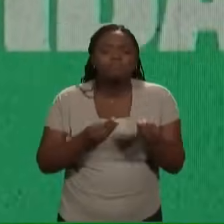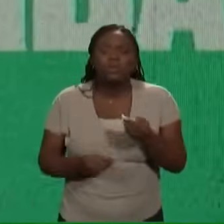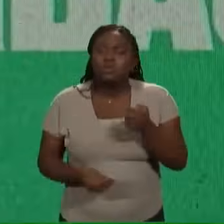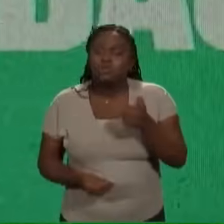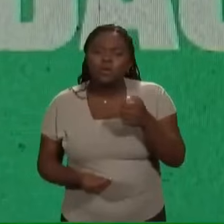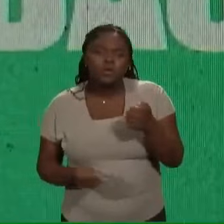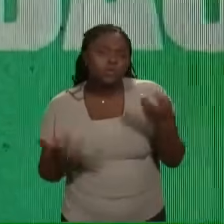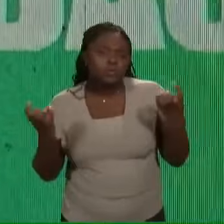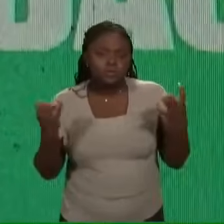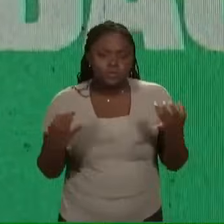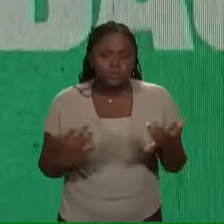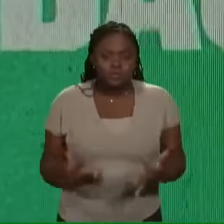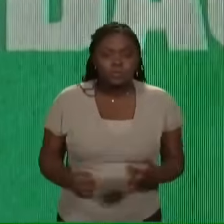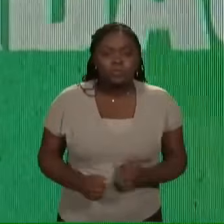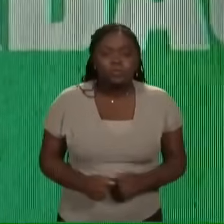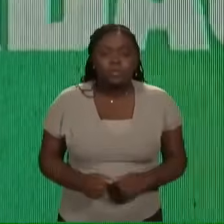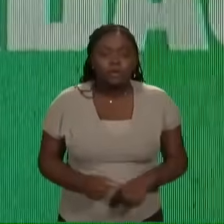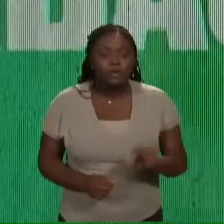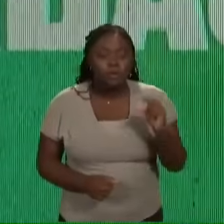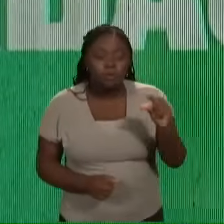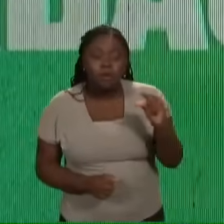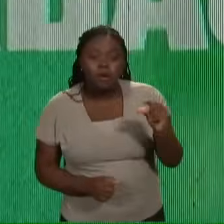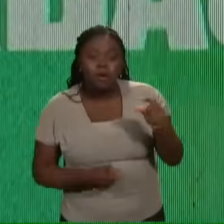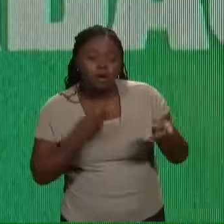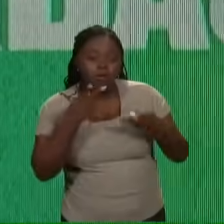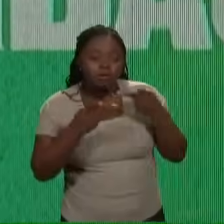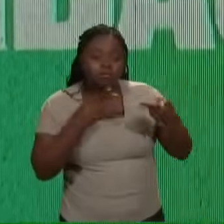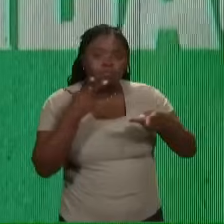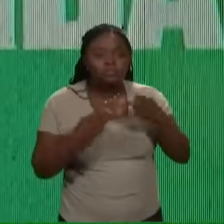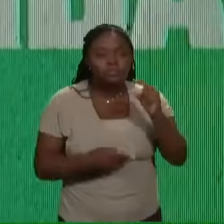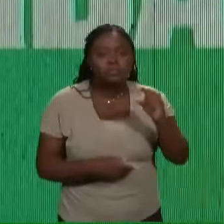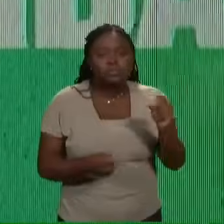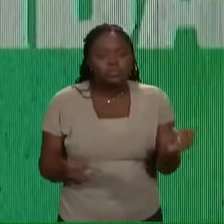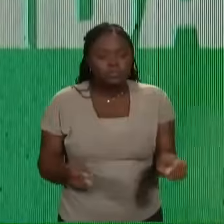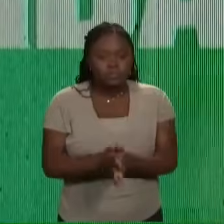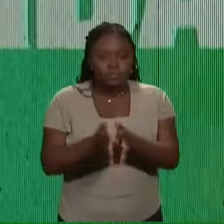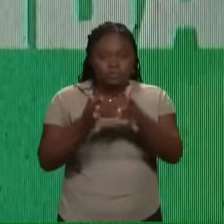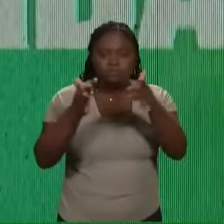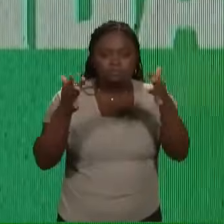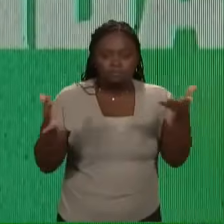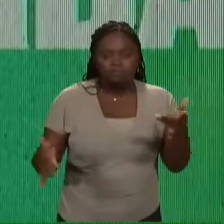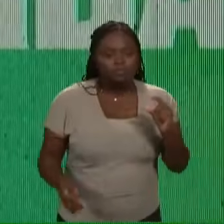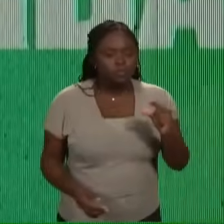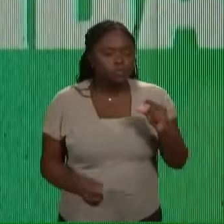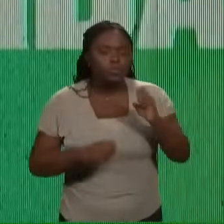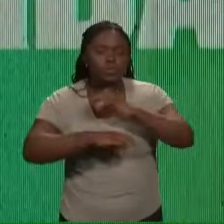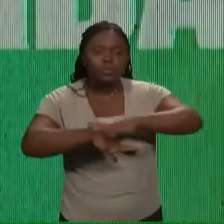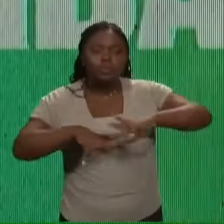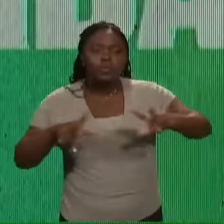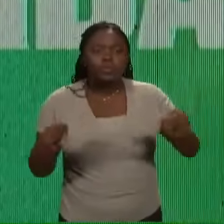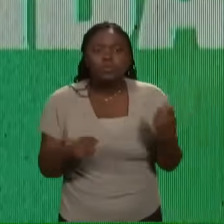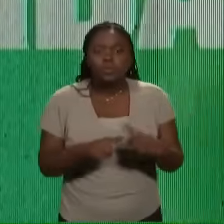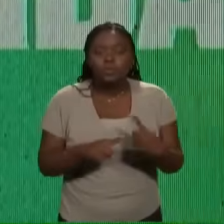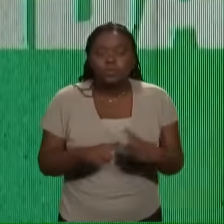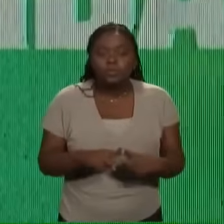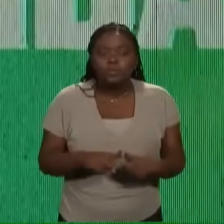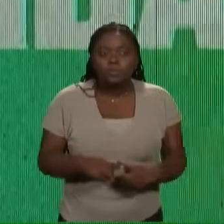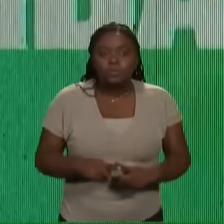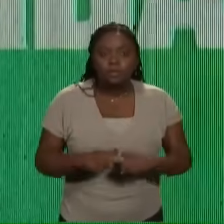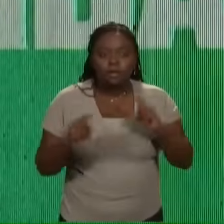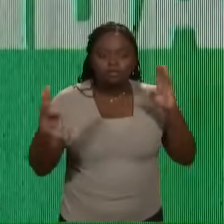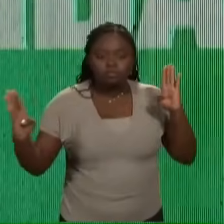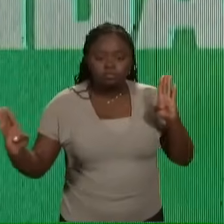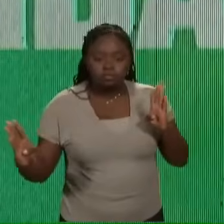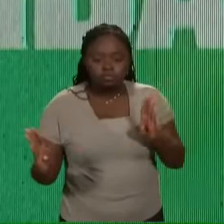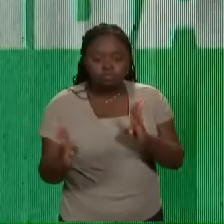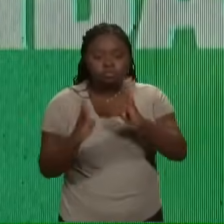falada. E quanto menos falada, menos milagres, menos curas. Por quê? Porque ela bate de